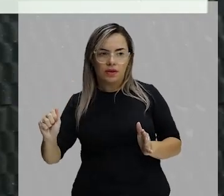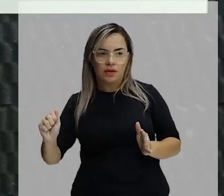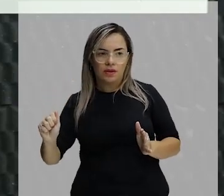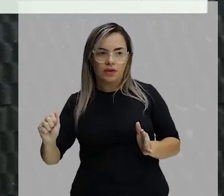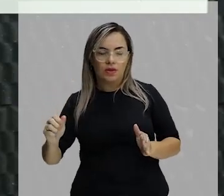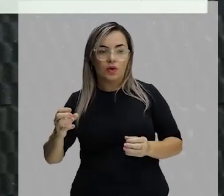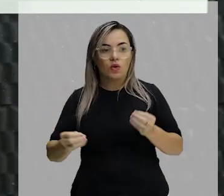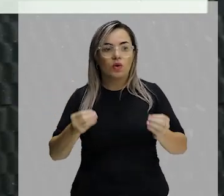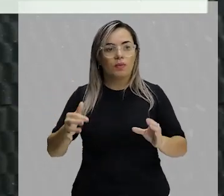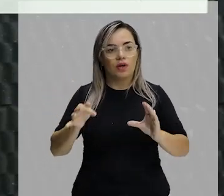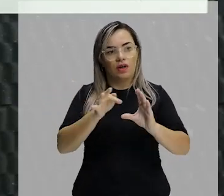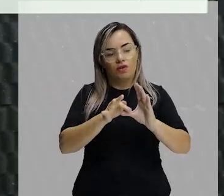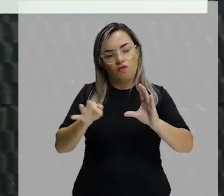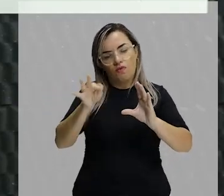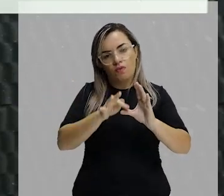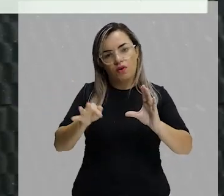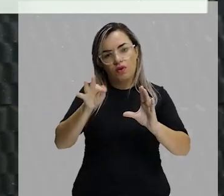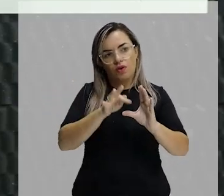pela área da base